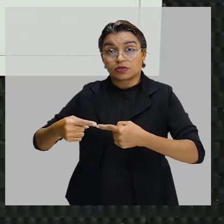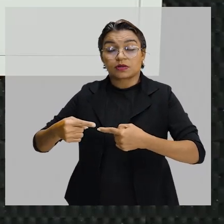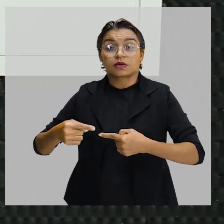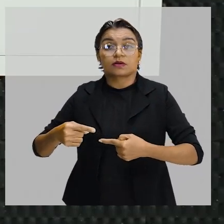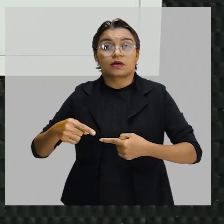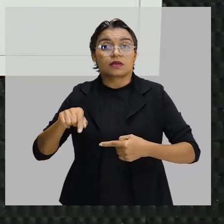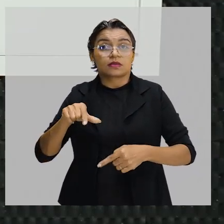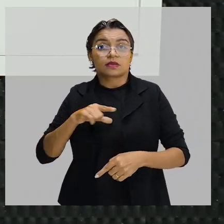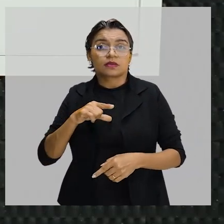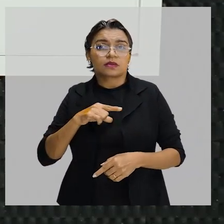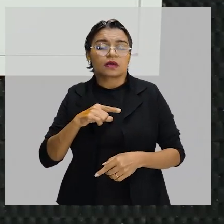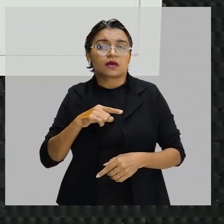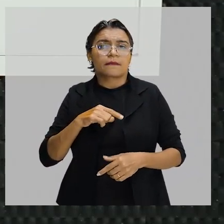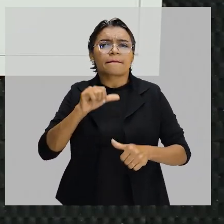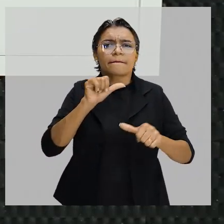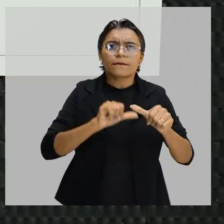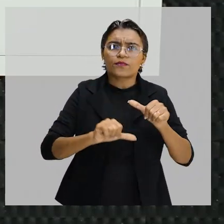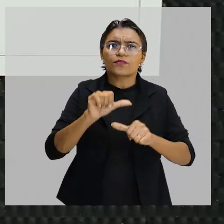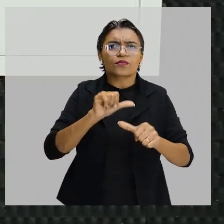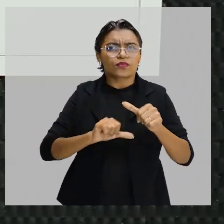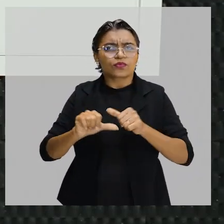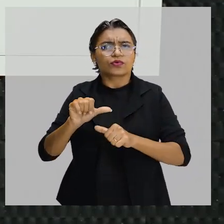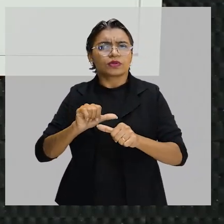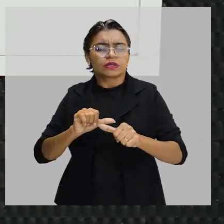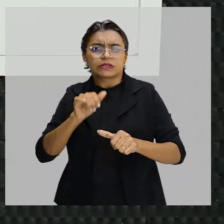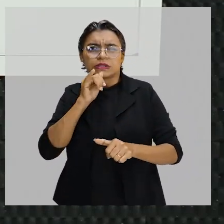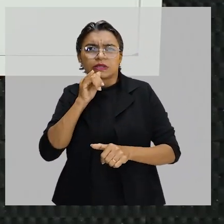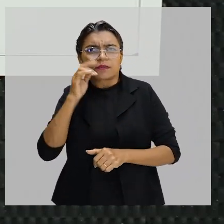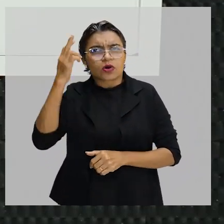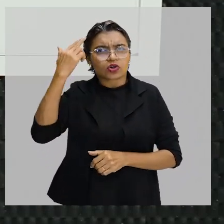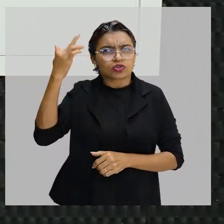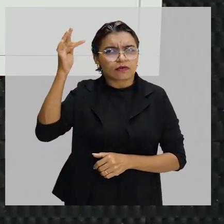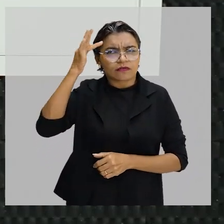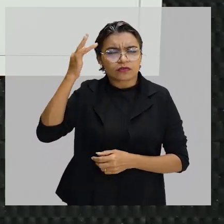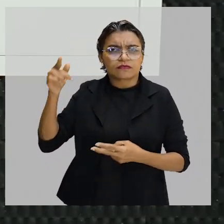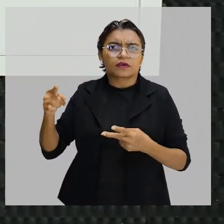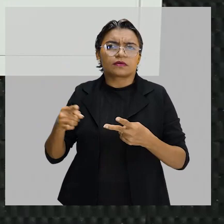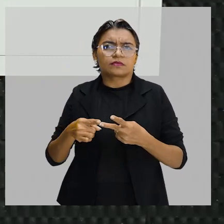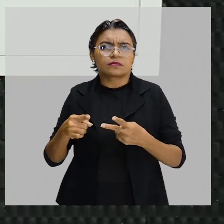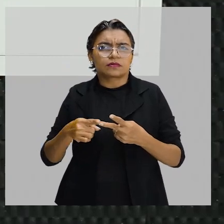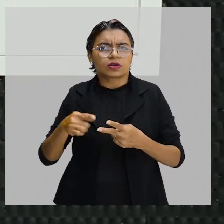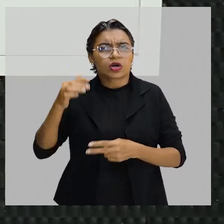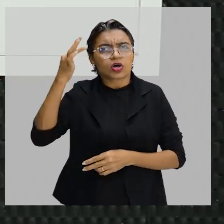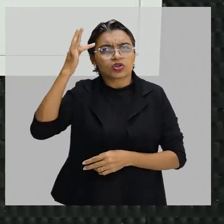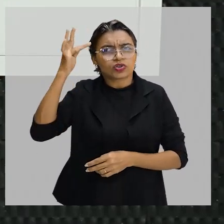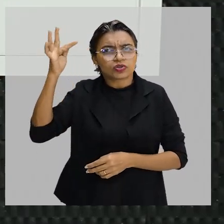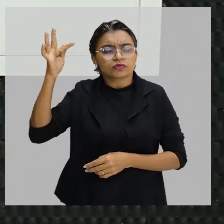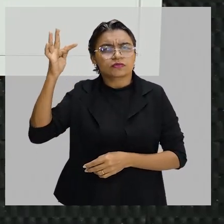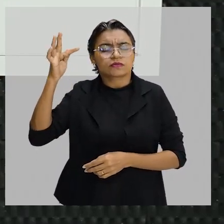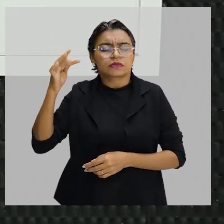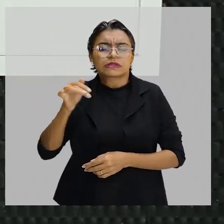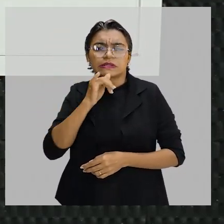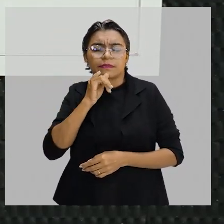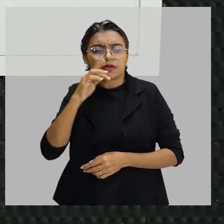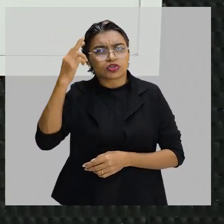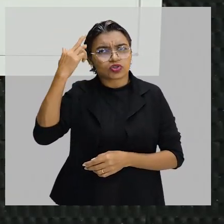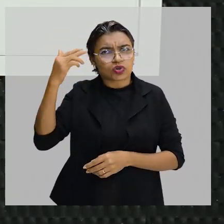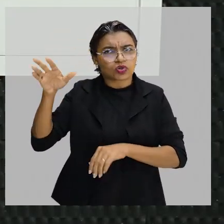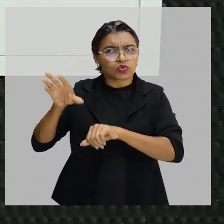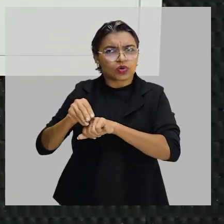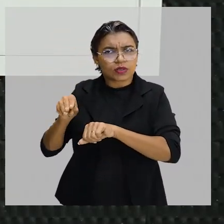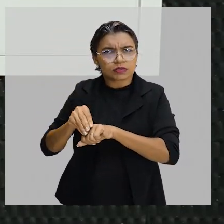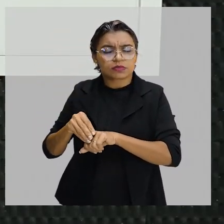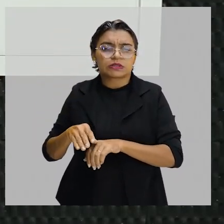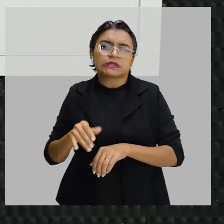série de alterações dentro da história da filosofia, dentro da história do pensamento, da história do conhecimento. Então nós vamos ter ali